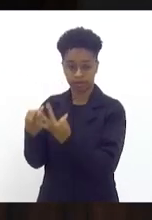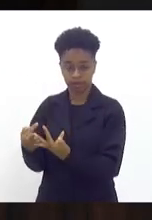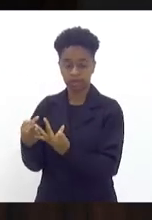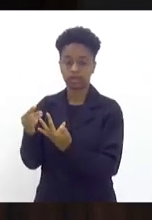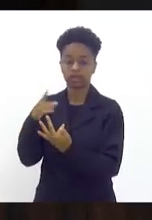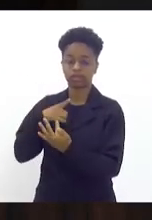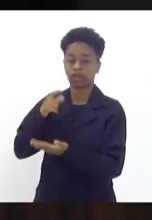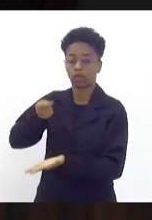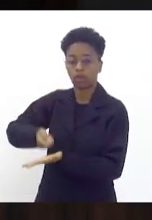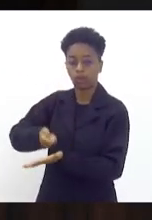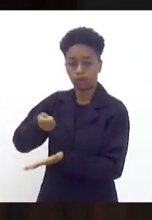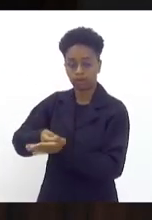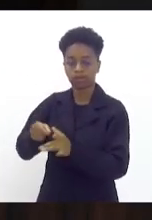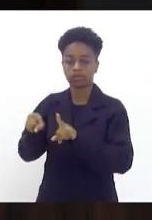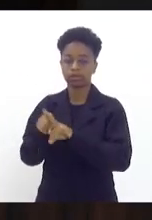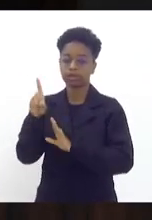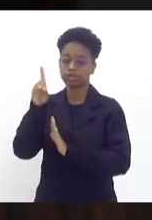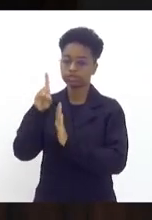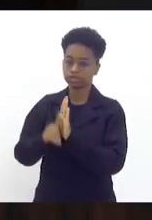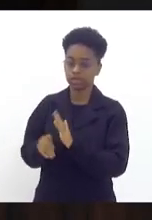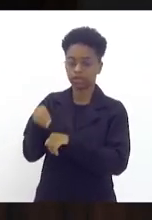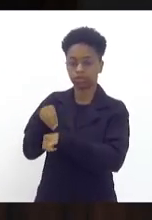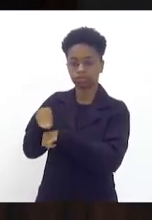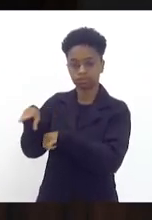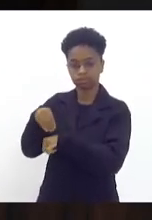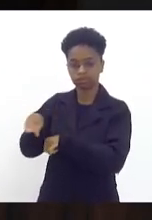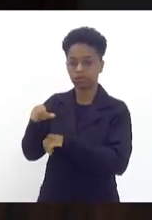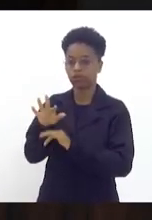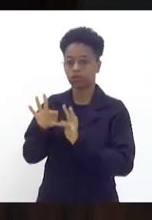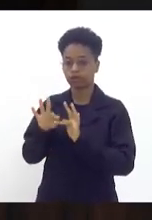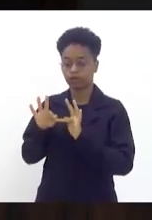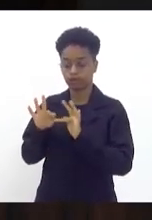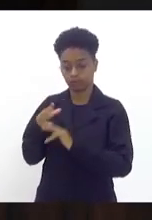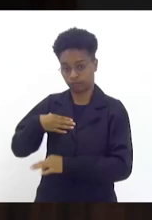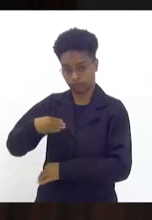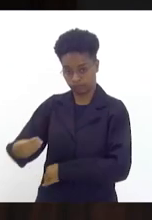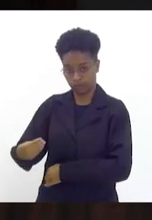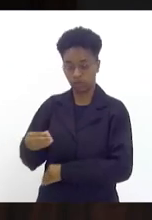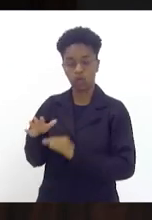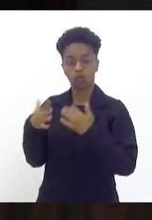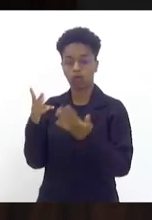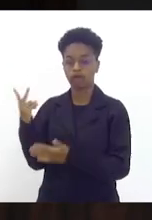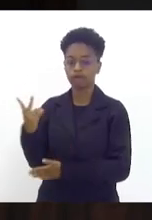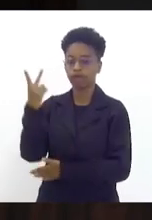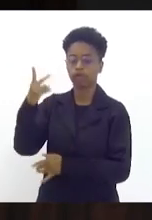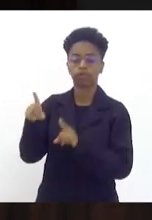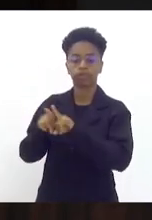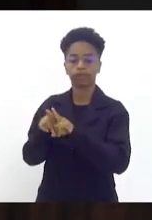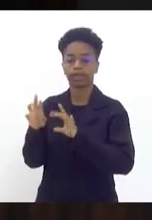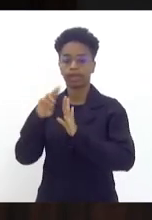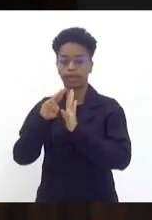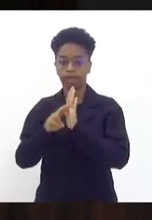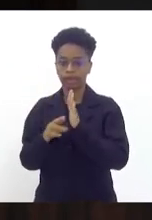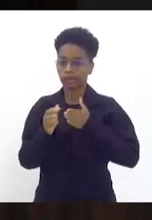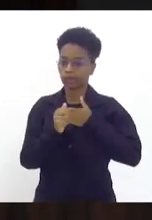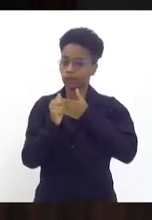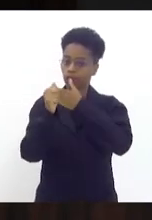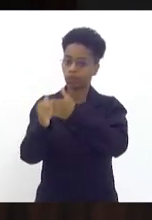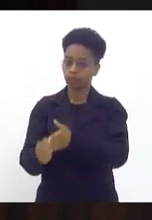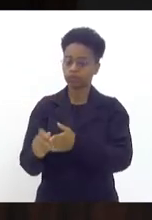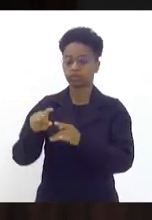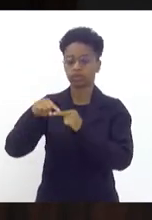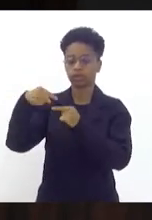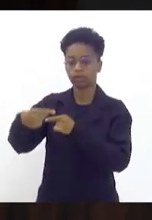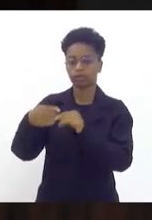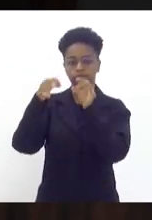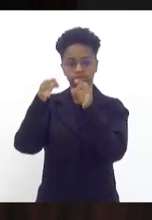o dever e o direito de transmitirem aos seus filhos os valores e princípios que os conduzirão à dignidade